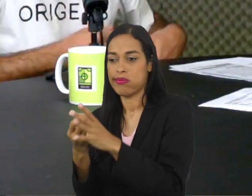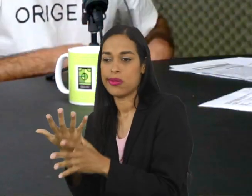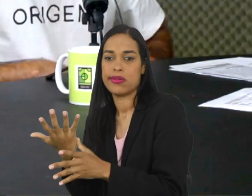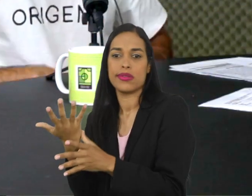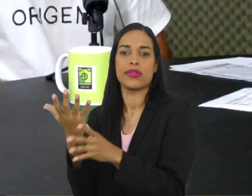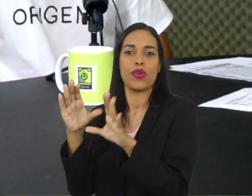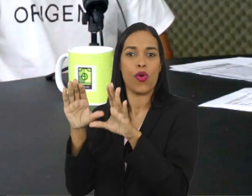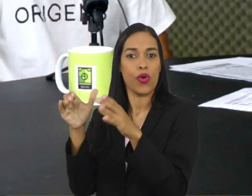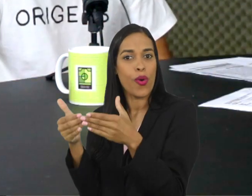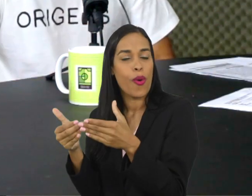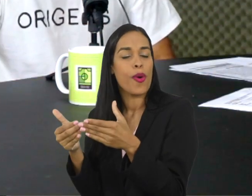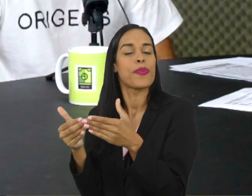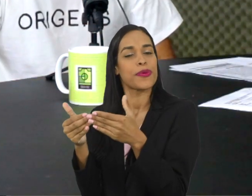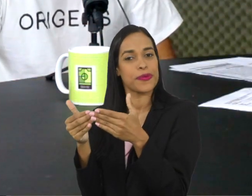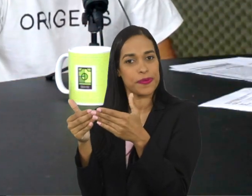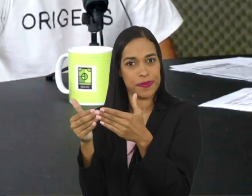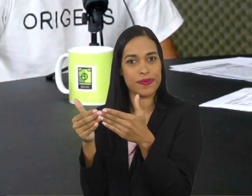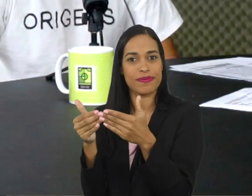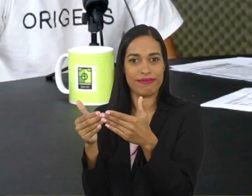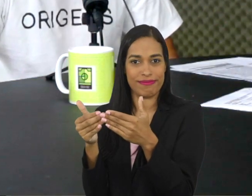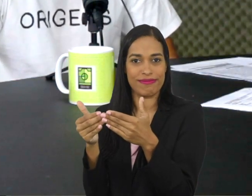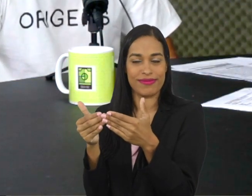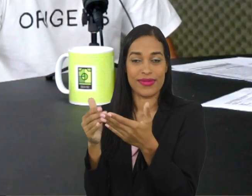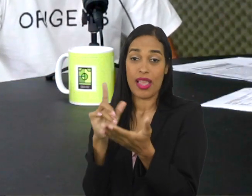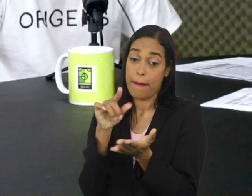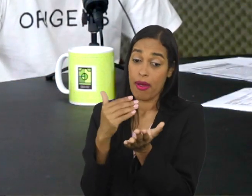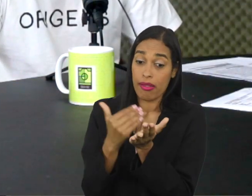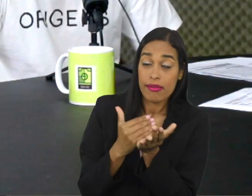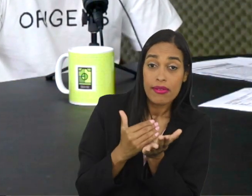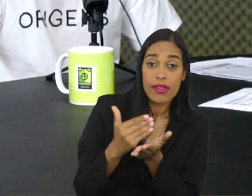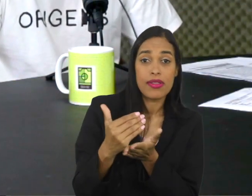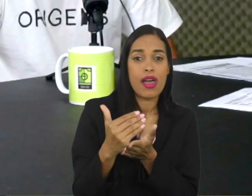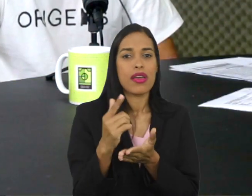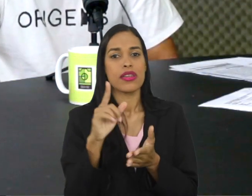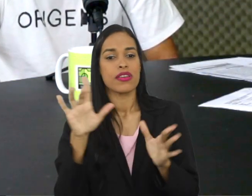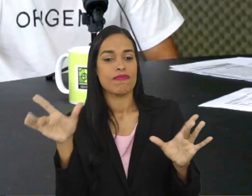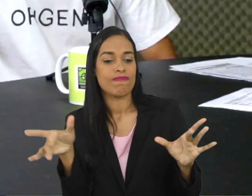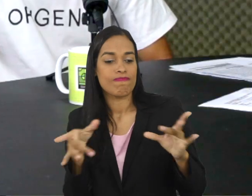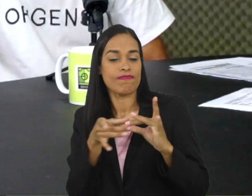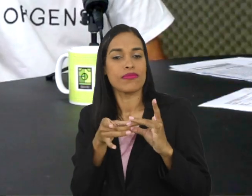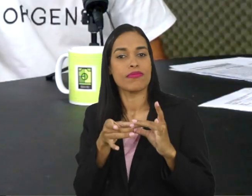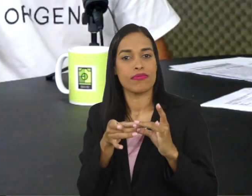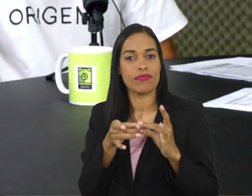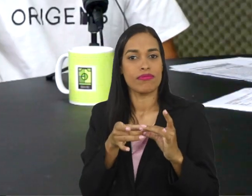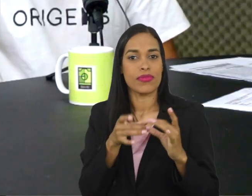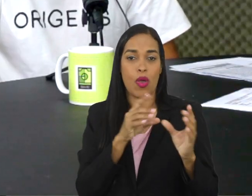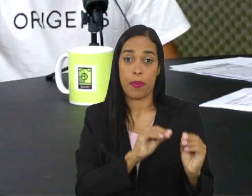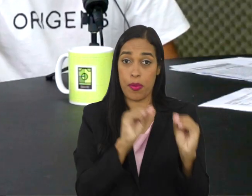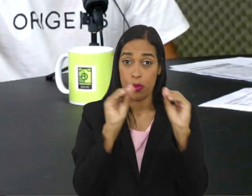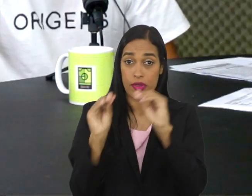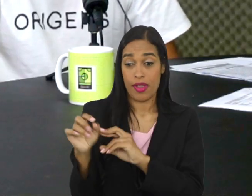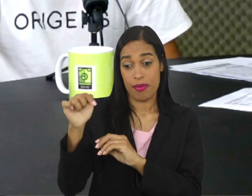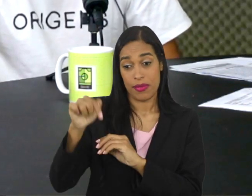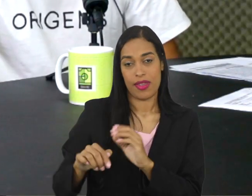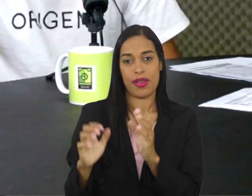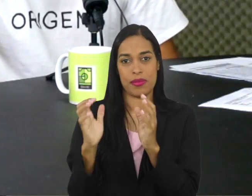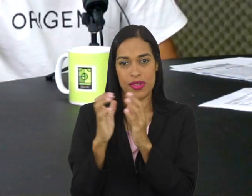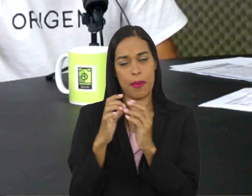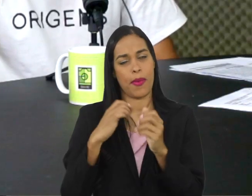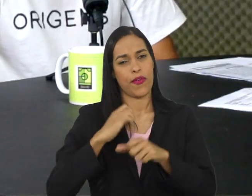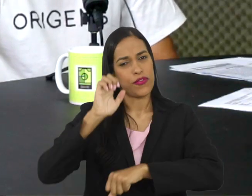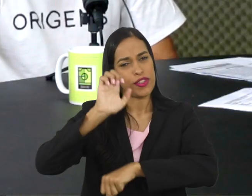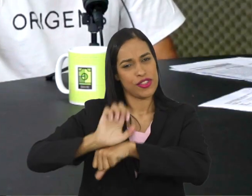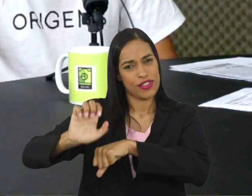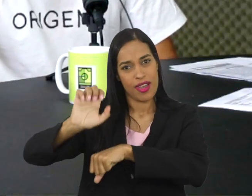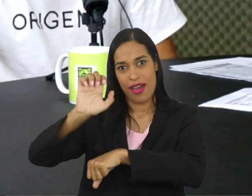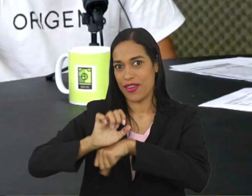amigos, outro grupo. E a partir daí a gente passa a fazer um intercâmbio, tá, Hugo? Eu me mudei pra cá, mas eu fiz estágio, viu? Eu